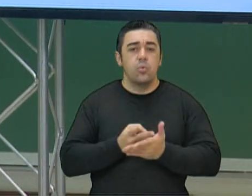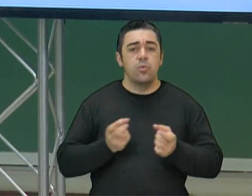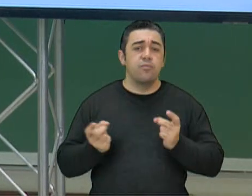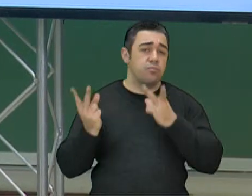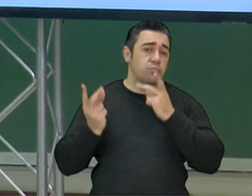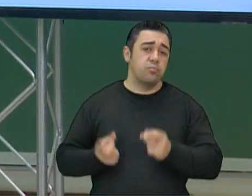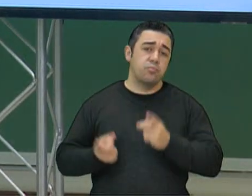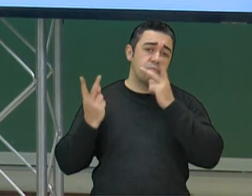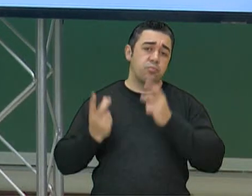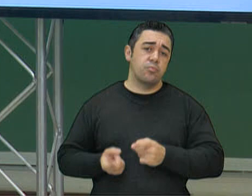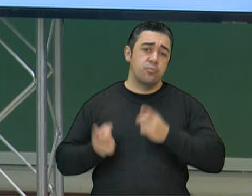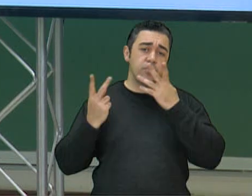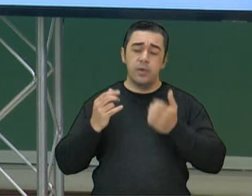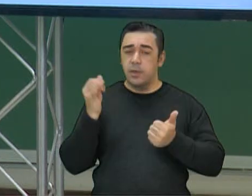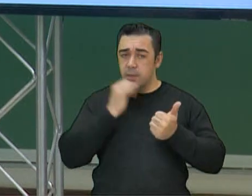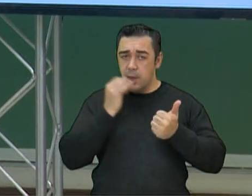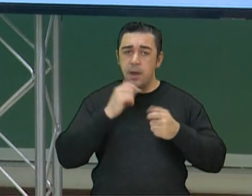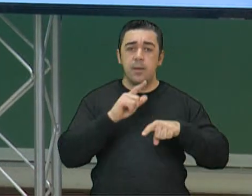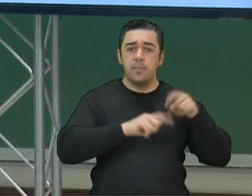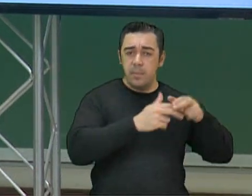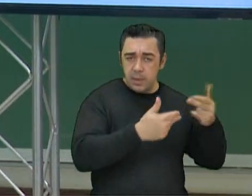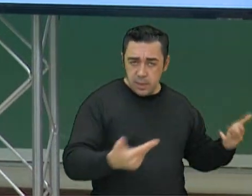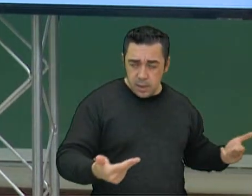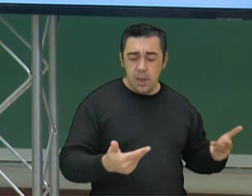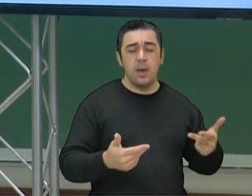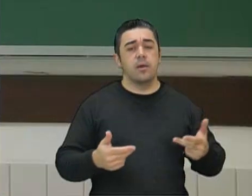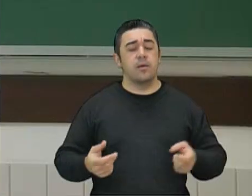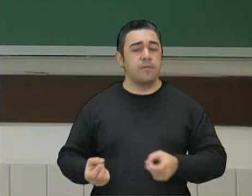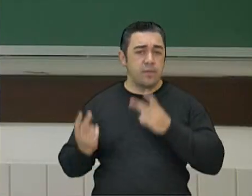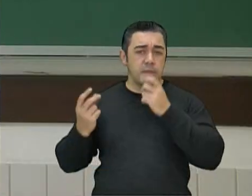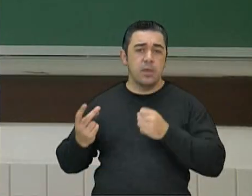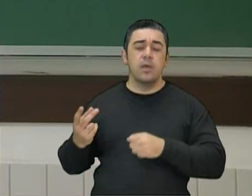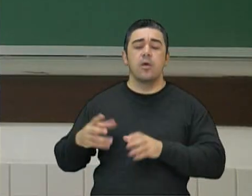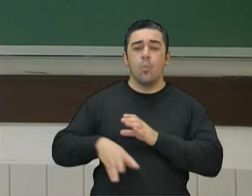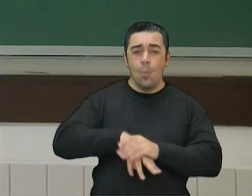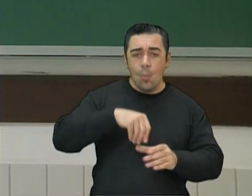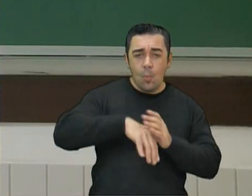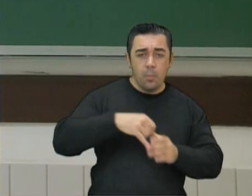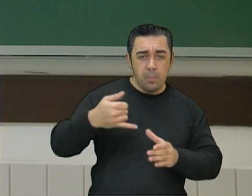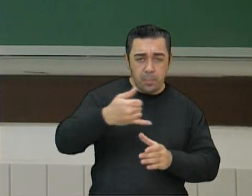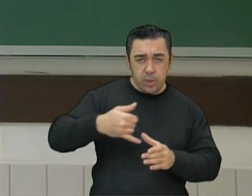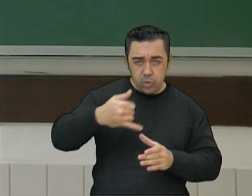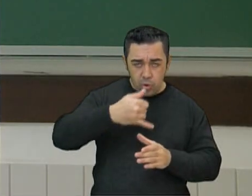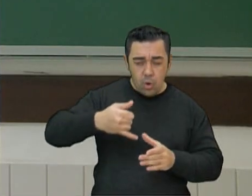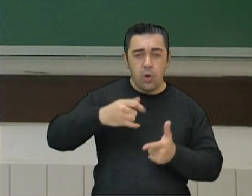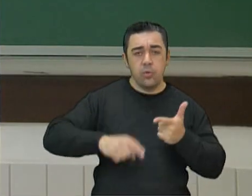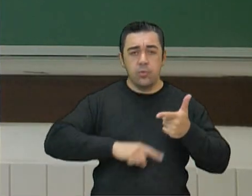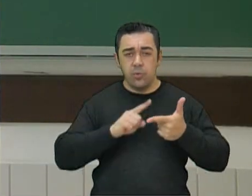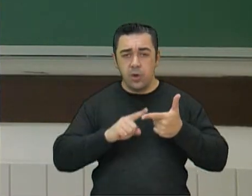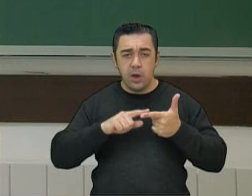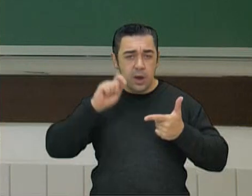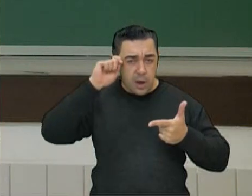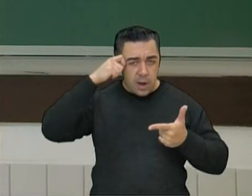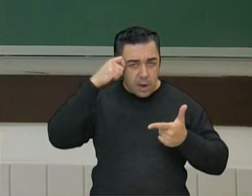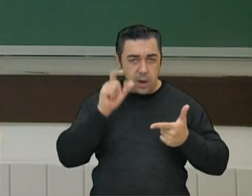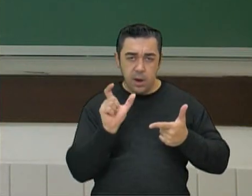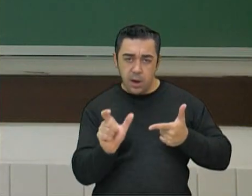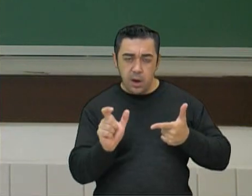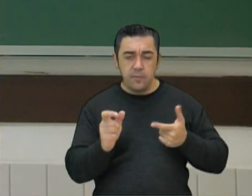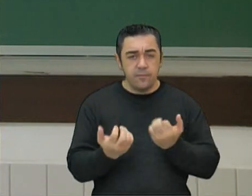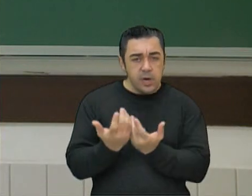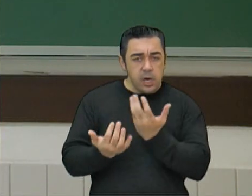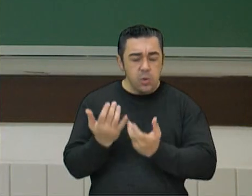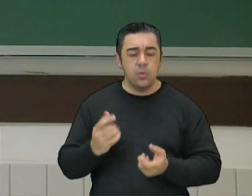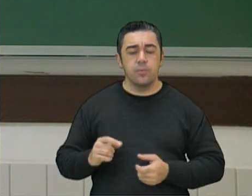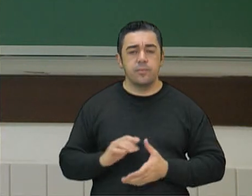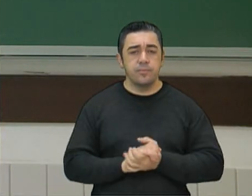vender aos italianos matérias-primas essenciais, como petróleo e carvão. Ou seja, não fez diferença para a Itália. Alemanha